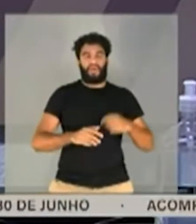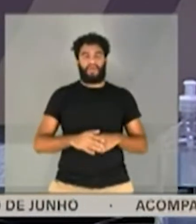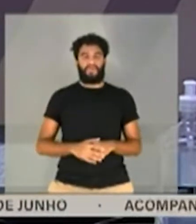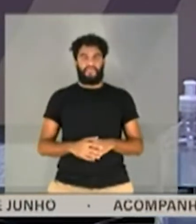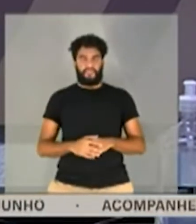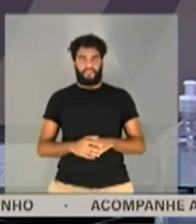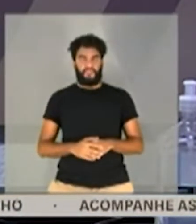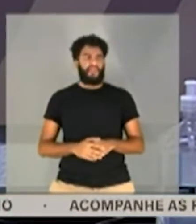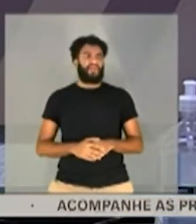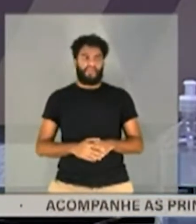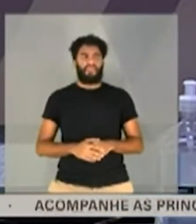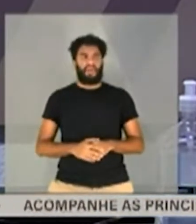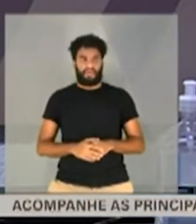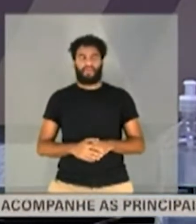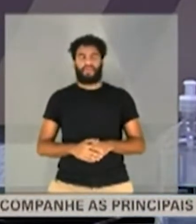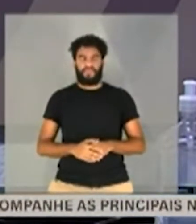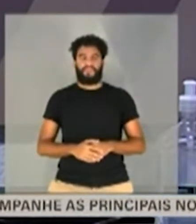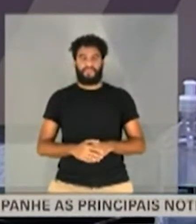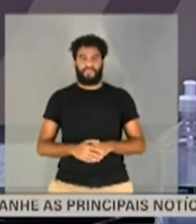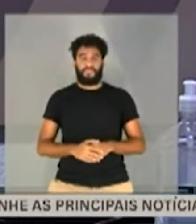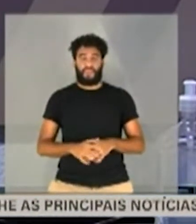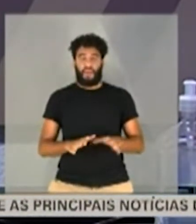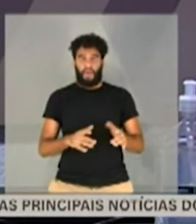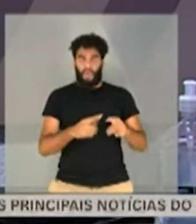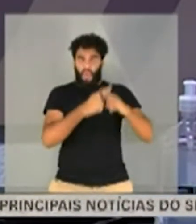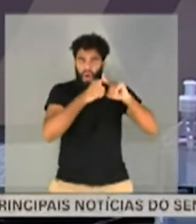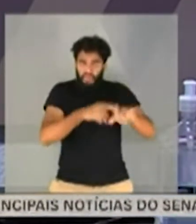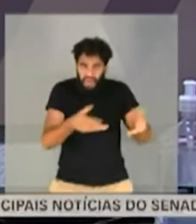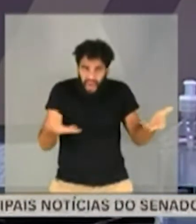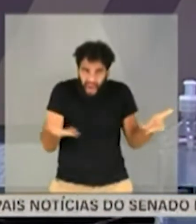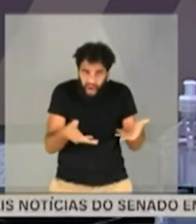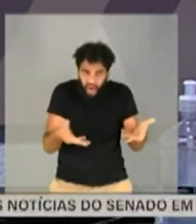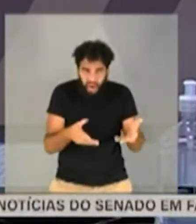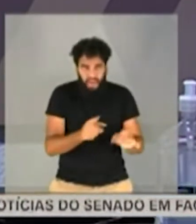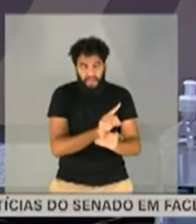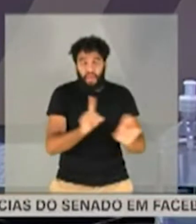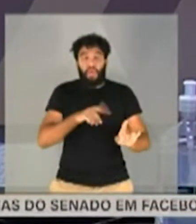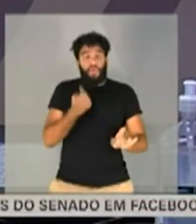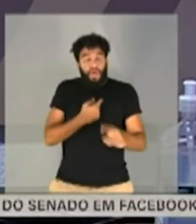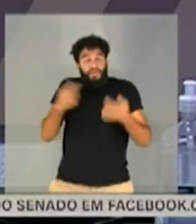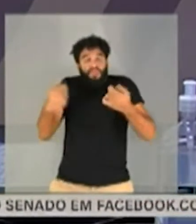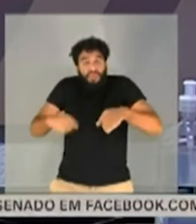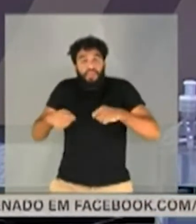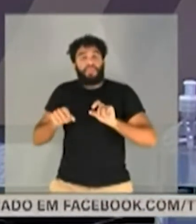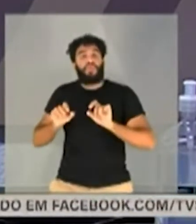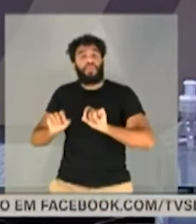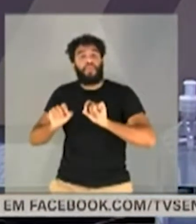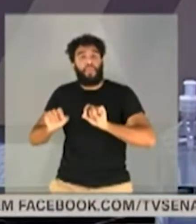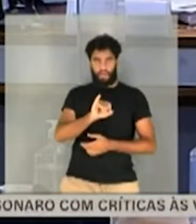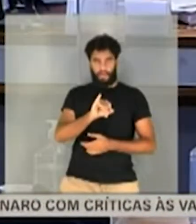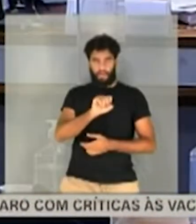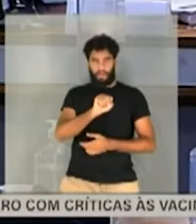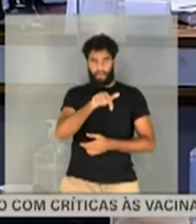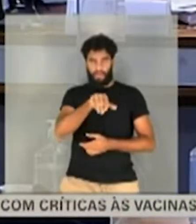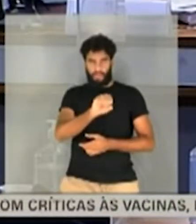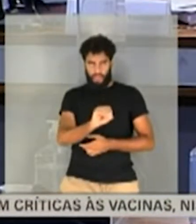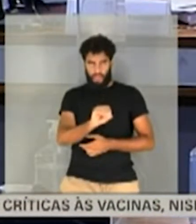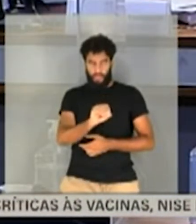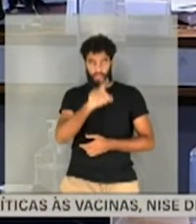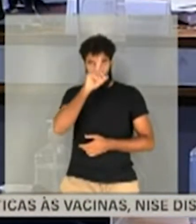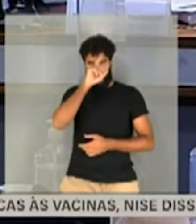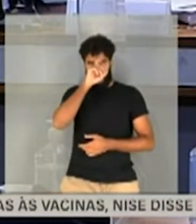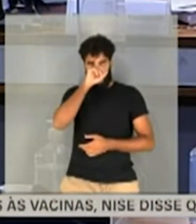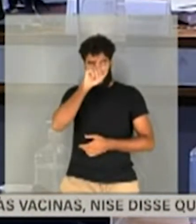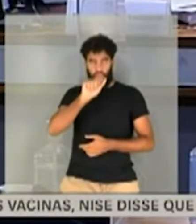campeonato que nós precisamos agora disputar. Nós precisamos disputar o campeonato da vacinação. Na sequência,